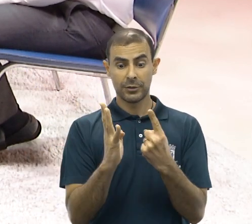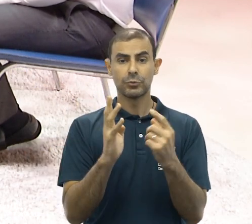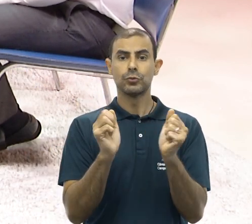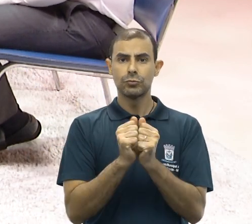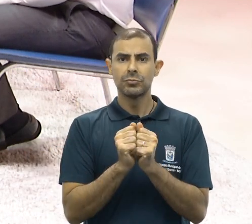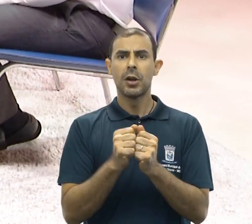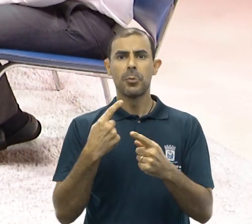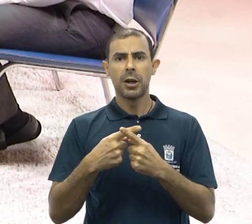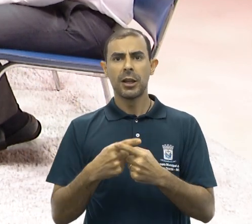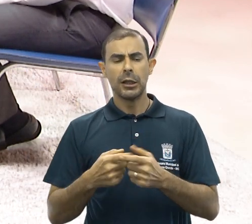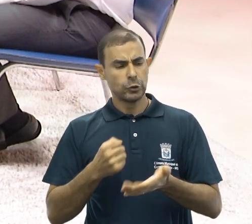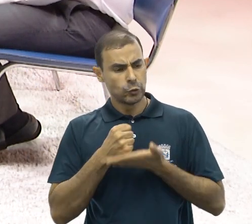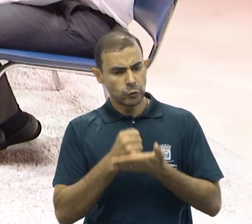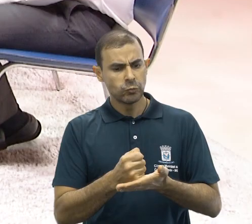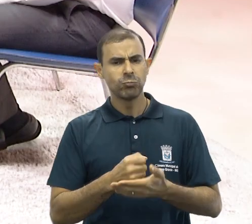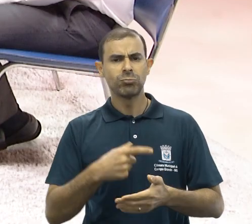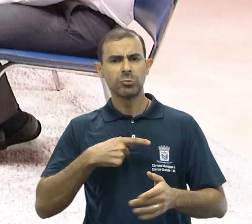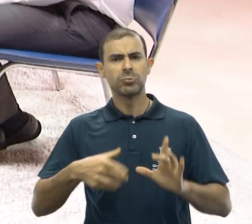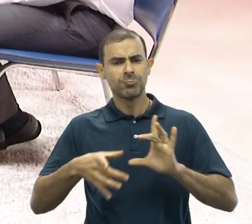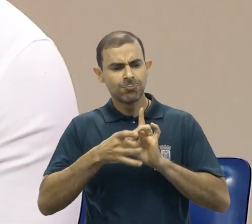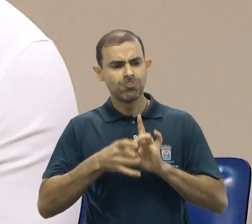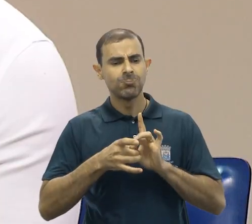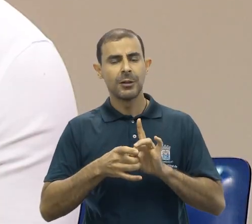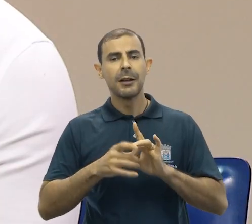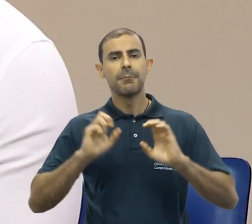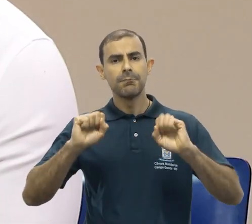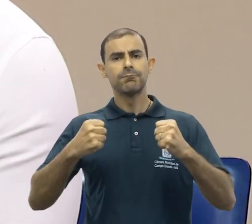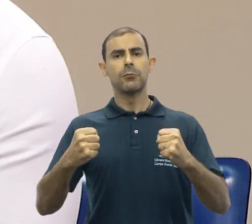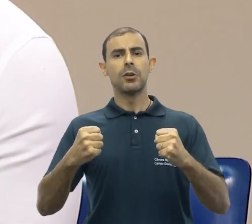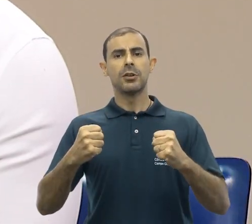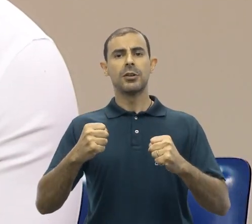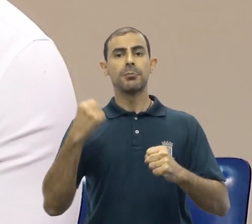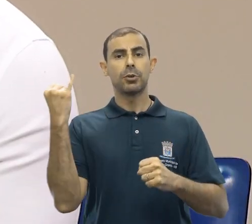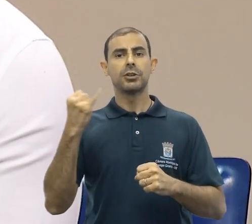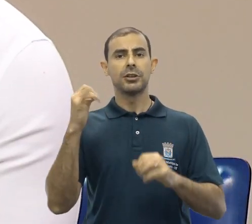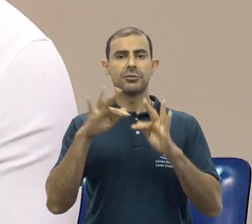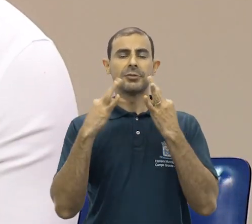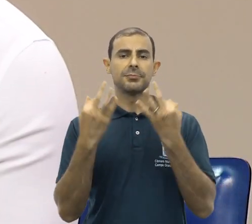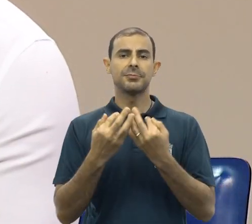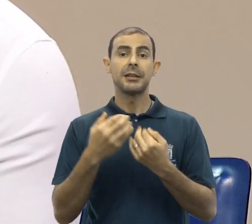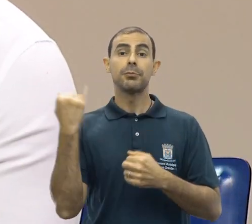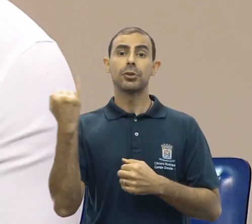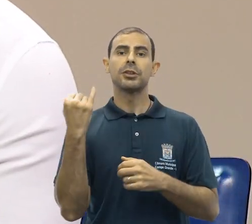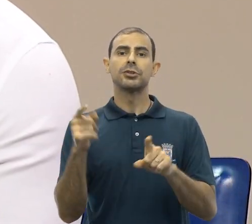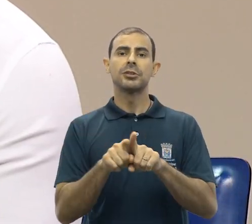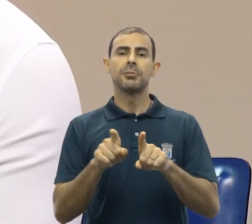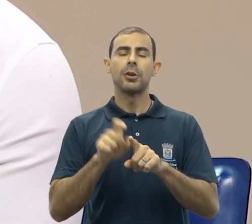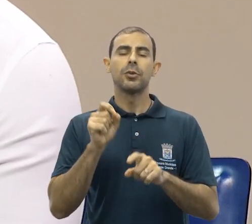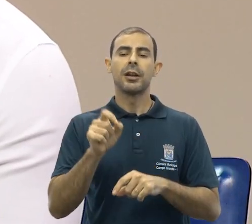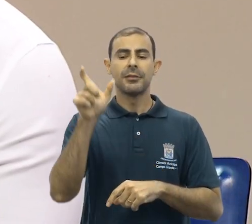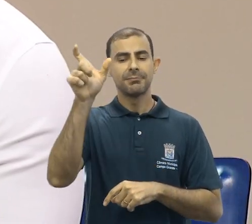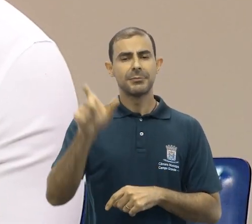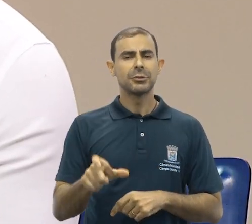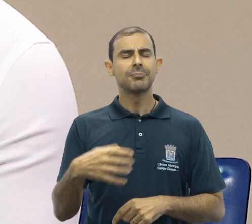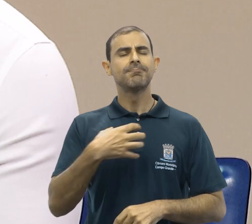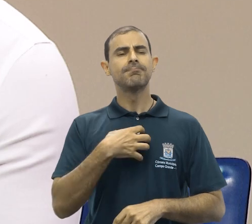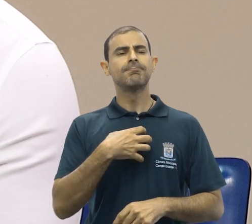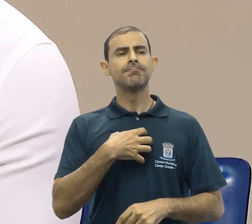falar, para dizer que está ali. Né? É importante o apoio familiar e importante mais ainda para que o paciente